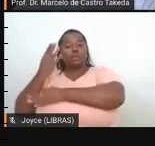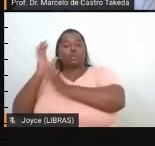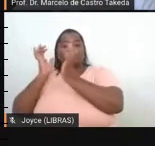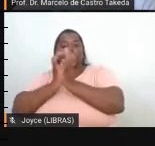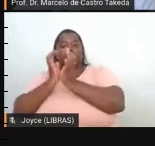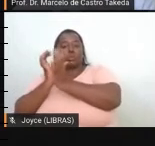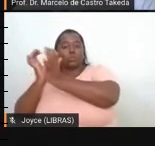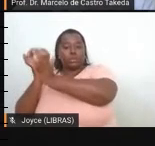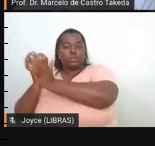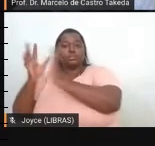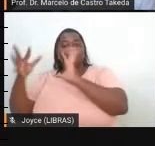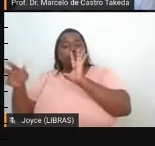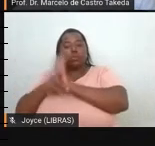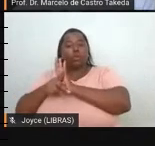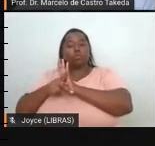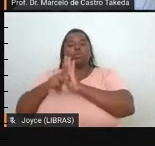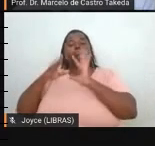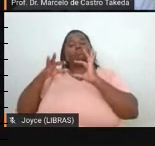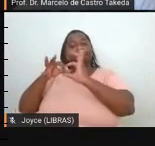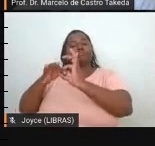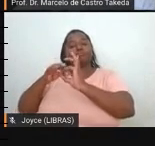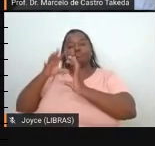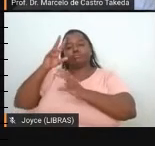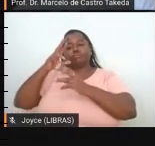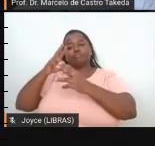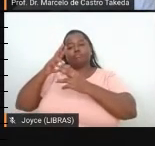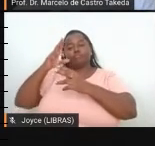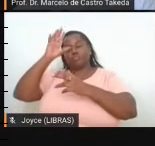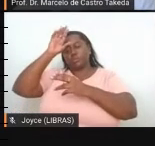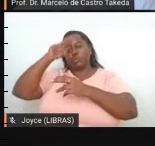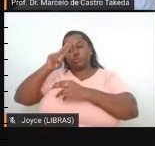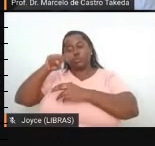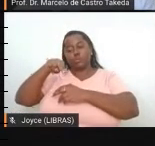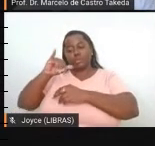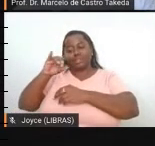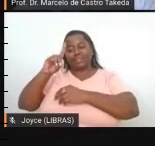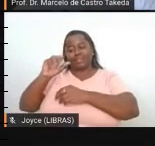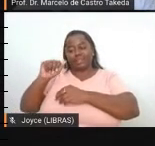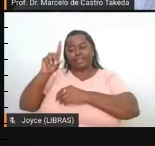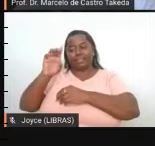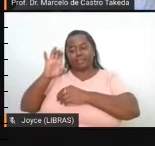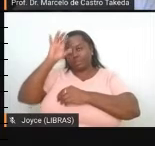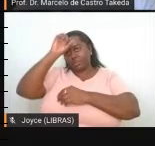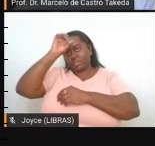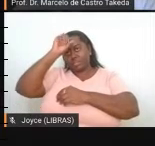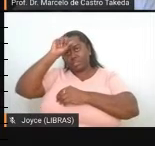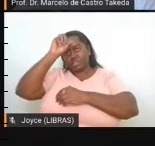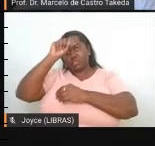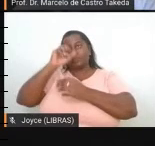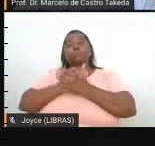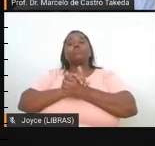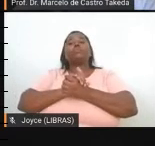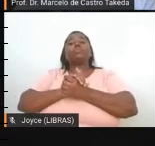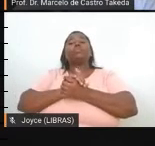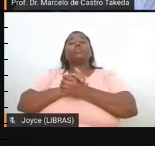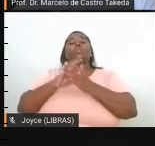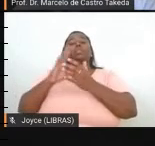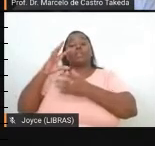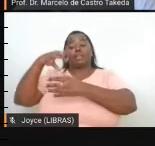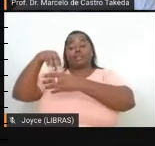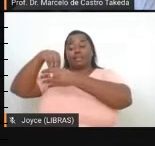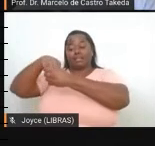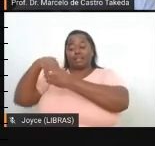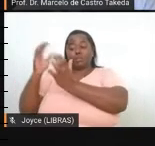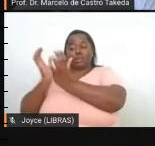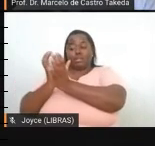de aprendizagem. Até agora 5, mas elas serão 7, falta alguma coisa. E dentro de cada categoria pai aqui, eu